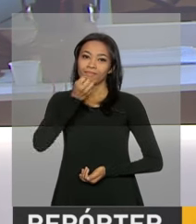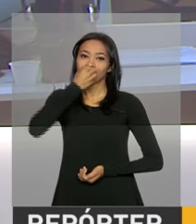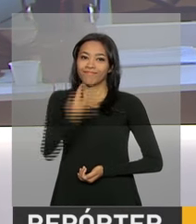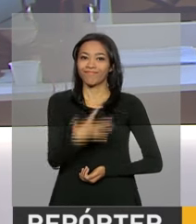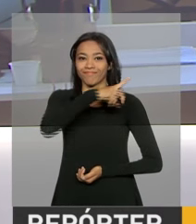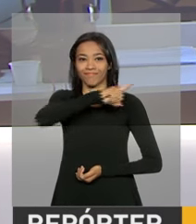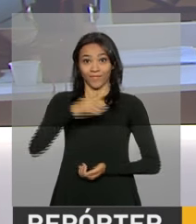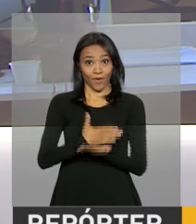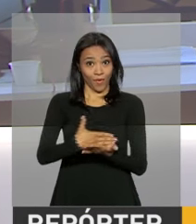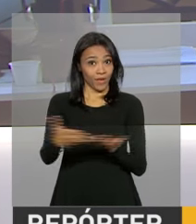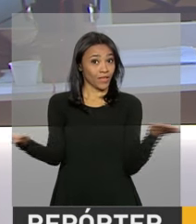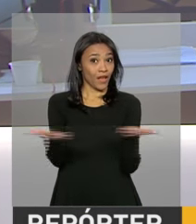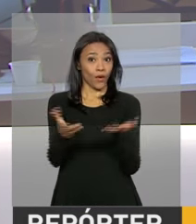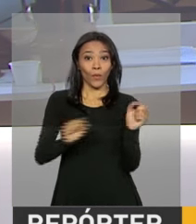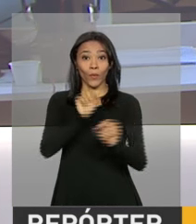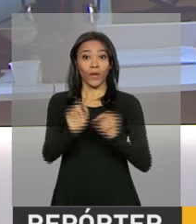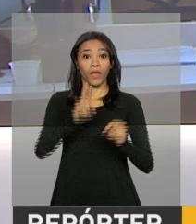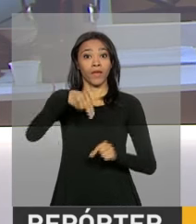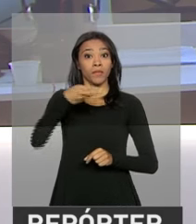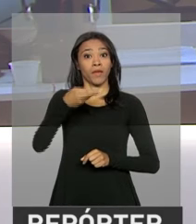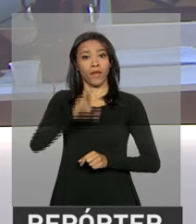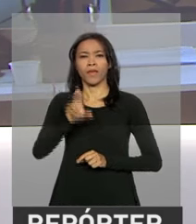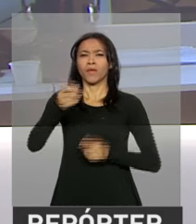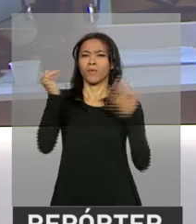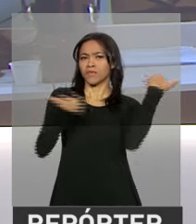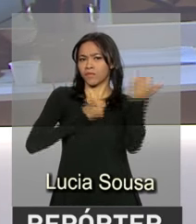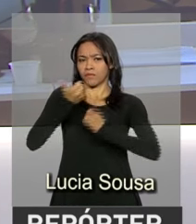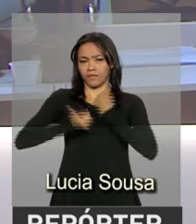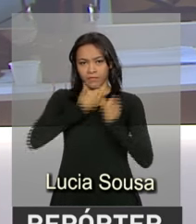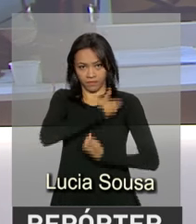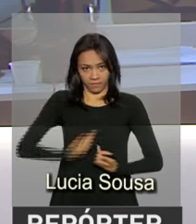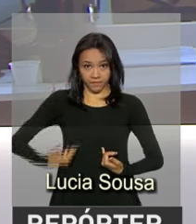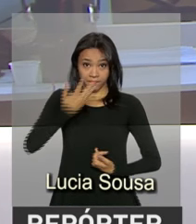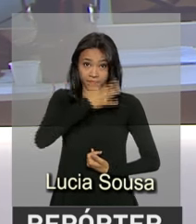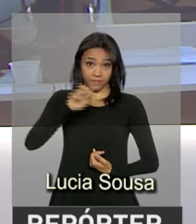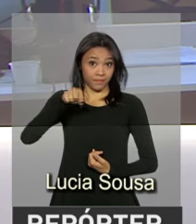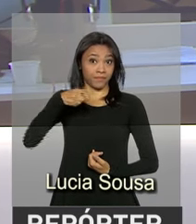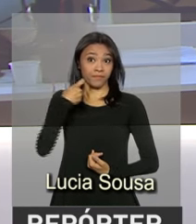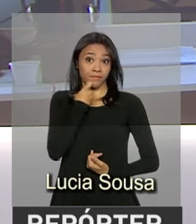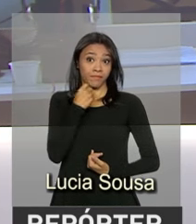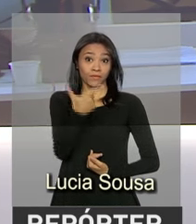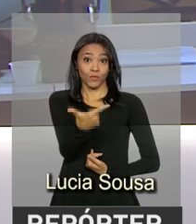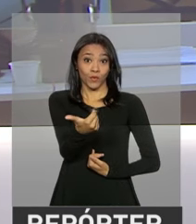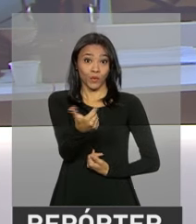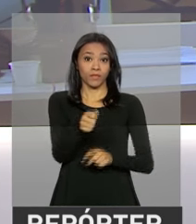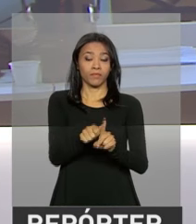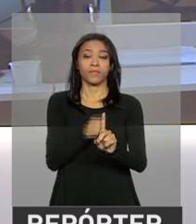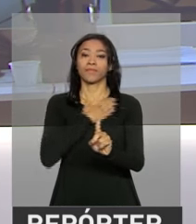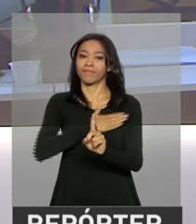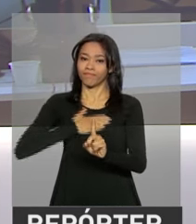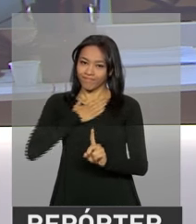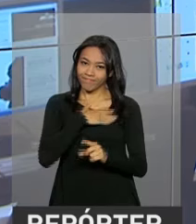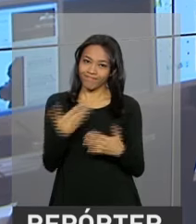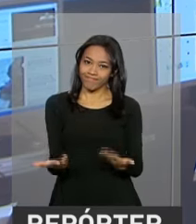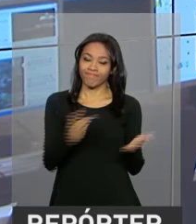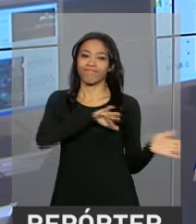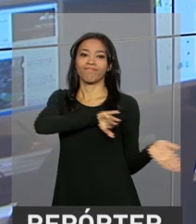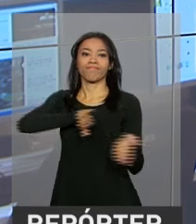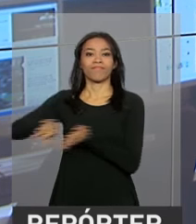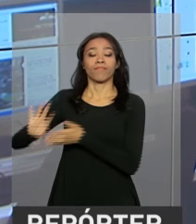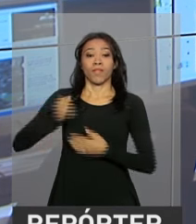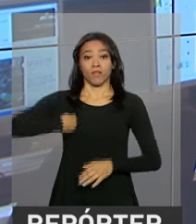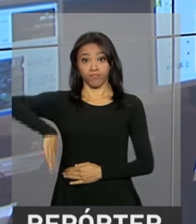bom dia. Começa agora o Repórter NBR com as notícias do governo federal desta sexta-feira, 12 de agosto.